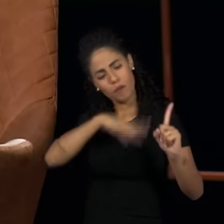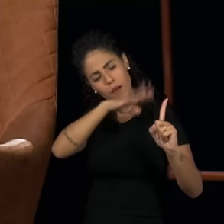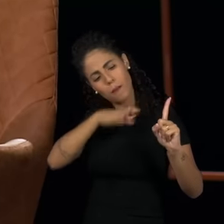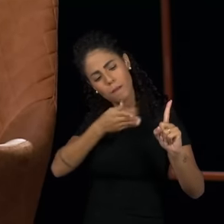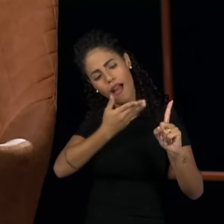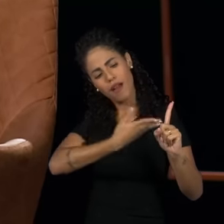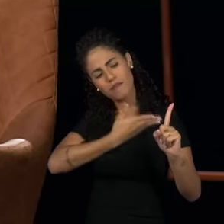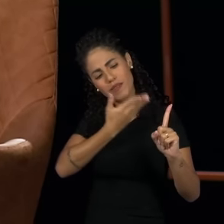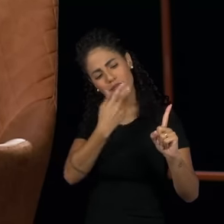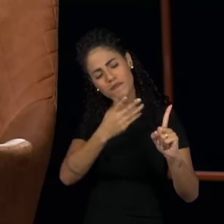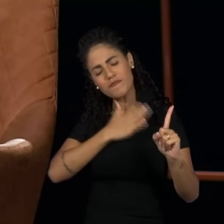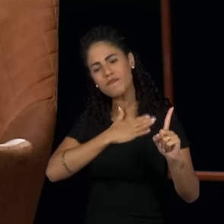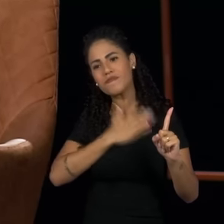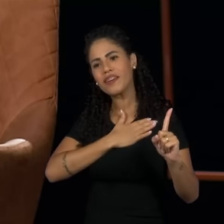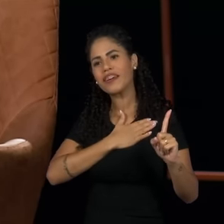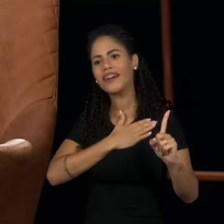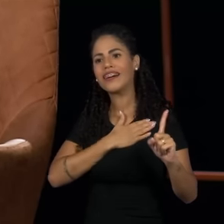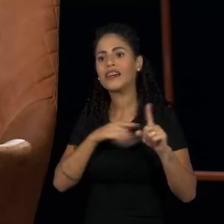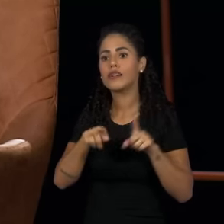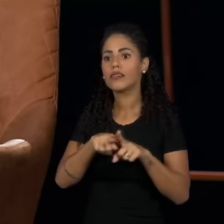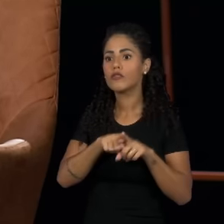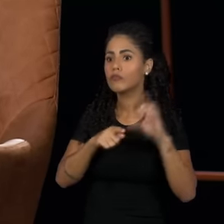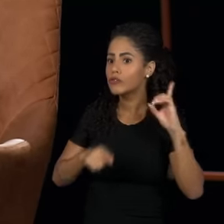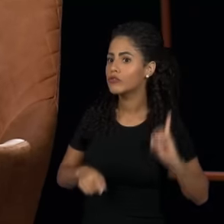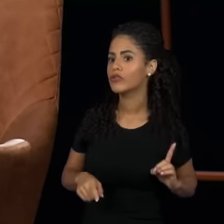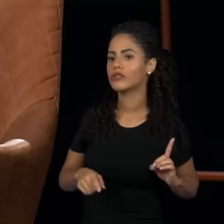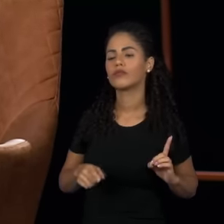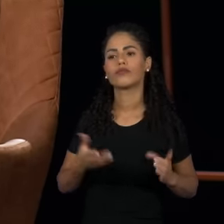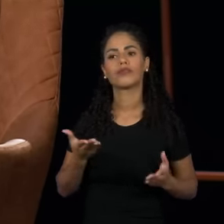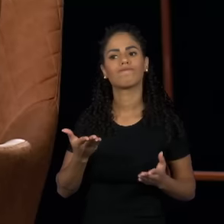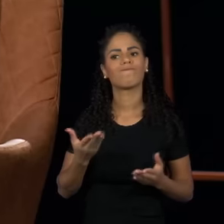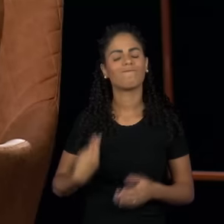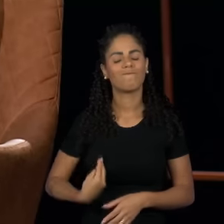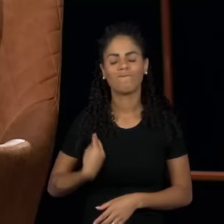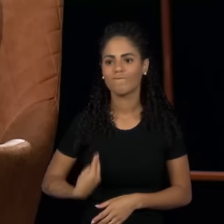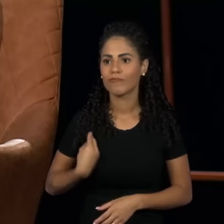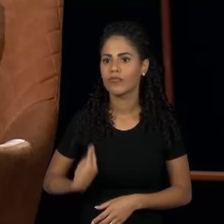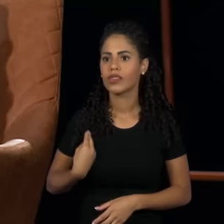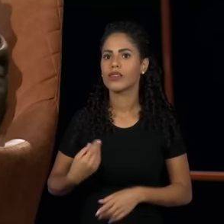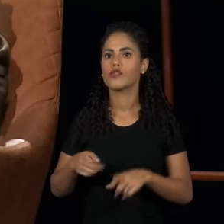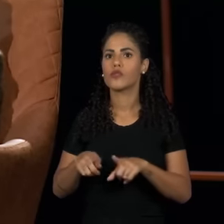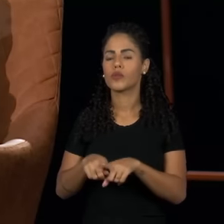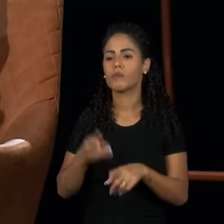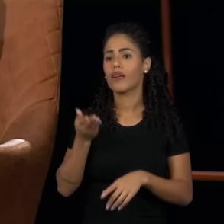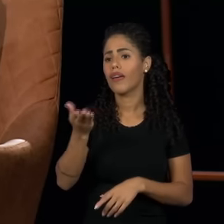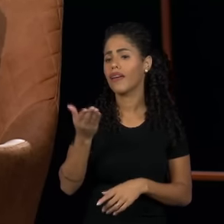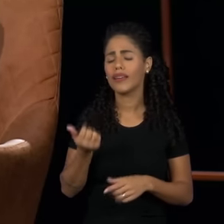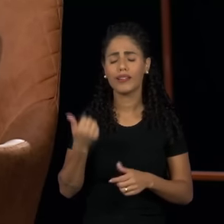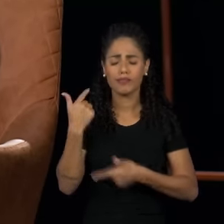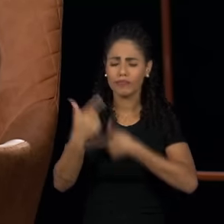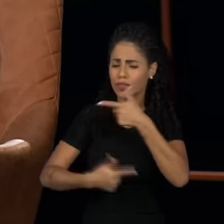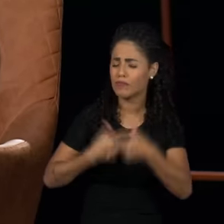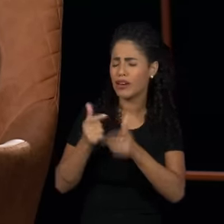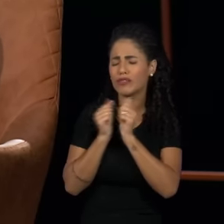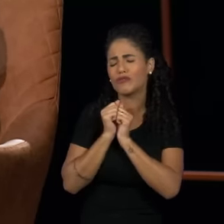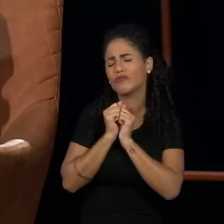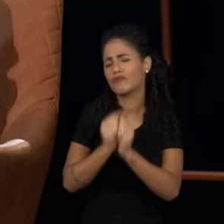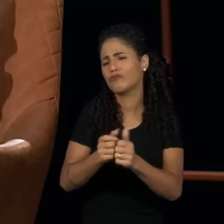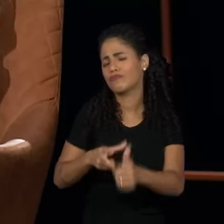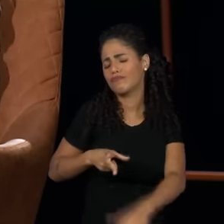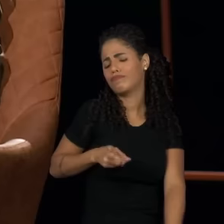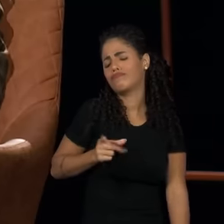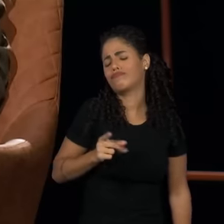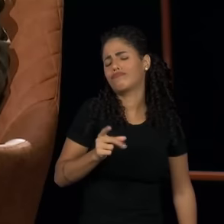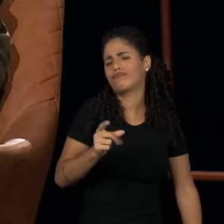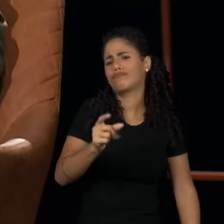amigo, sou fã dele como diretor, mas não tinha passado por esse momento. E ele, como diretor, ele é um diretor assim, que eu quero trabalhar para o resto da vida, porque sabe